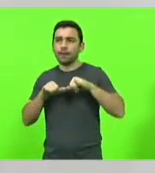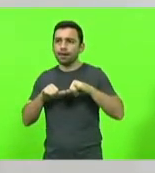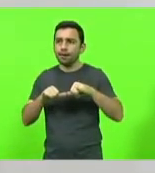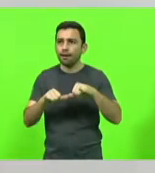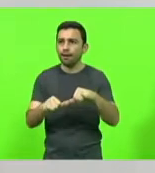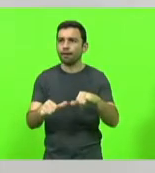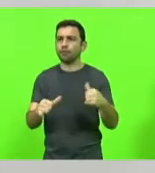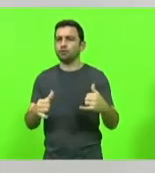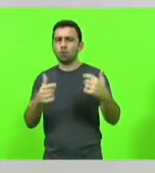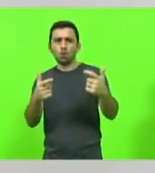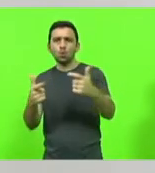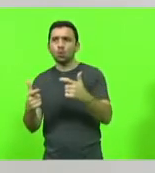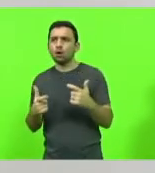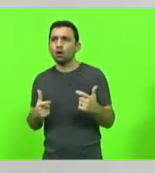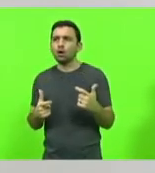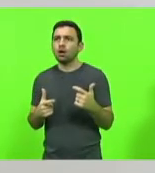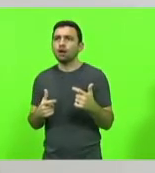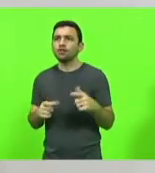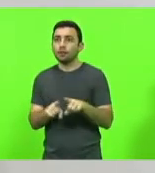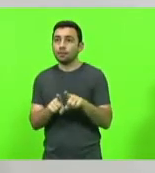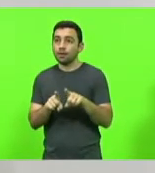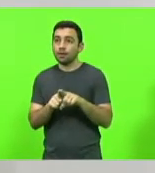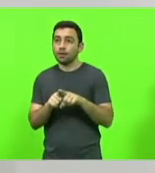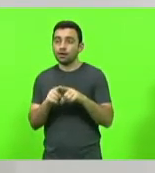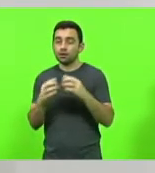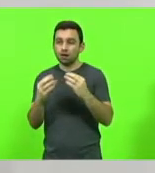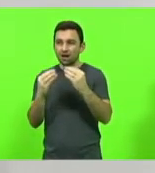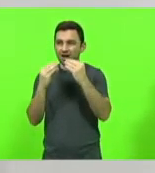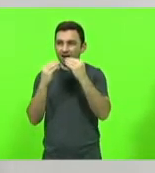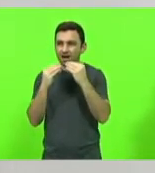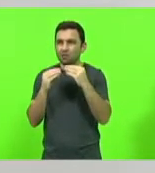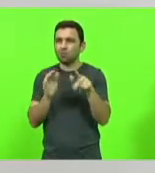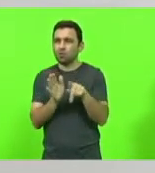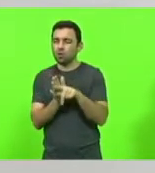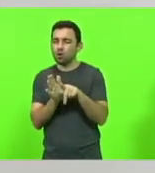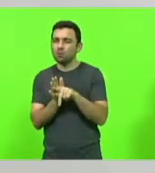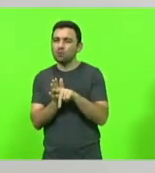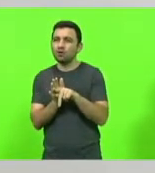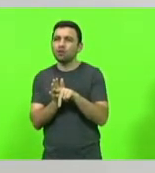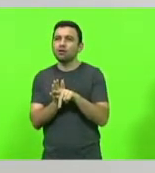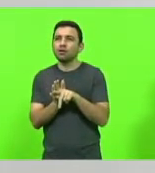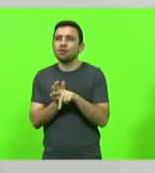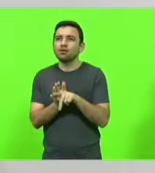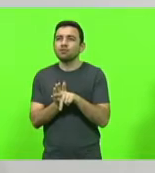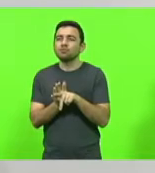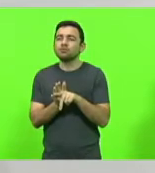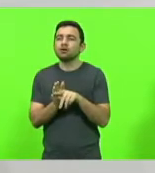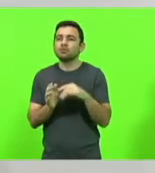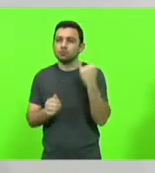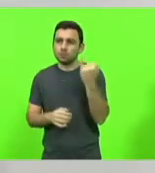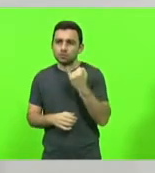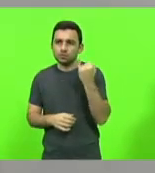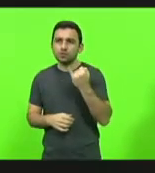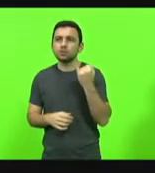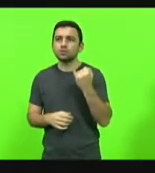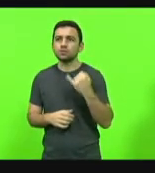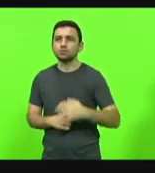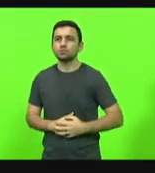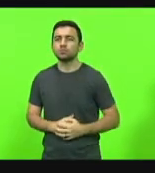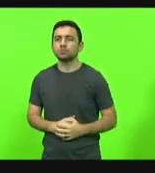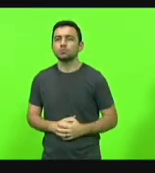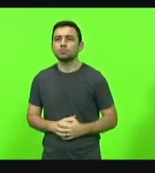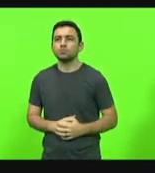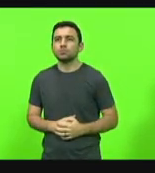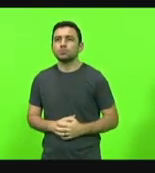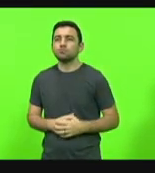diversos locais, e depois a gente fez do hambúrguer também. Eu queria mostrar aqui a importância dessa...